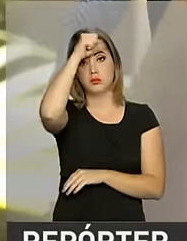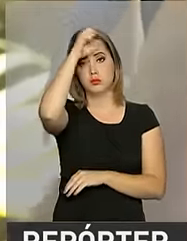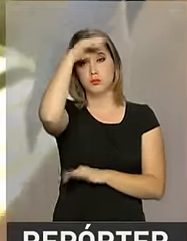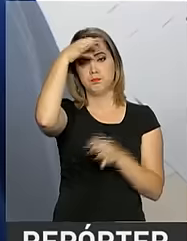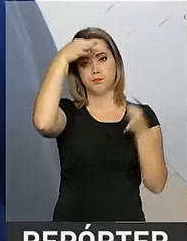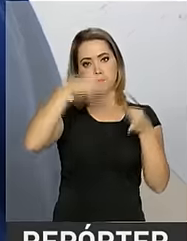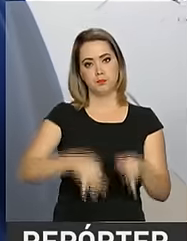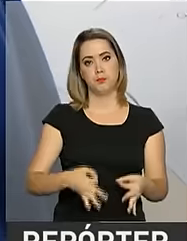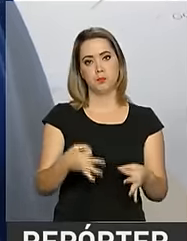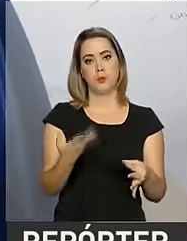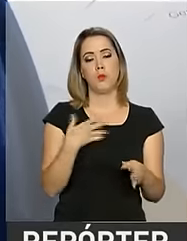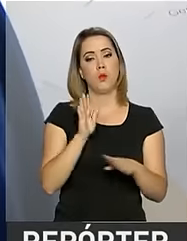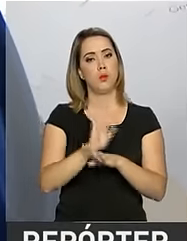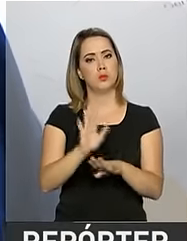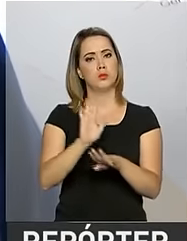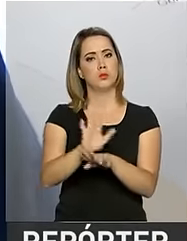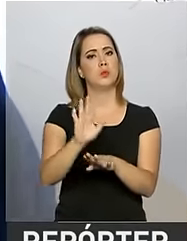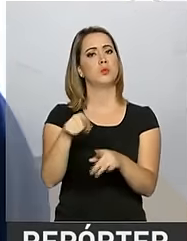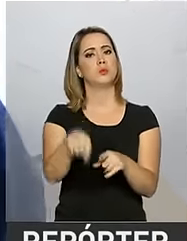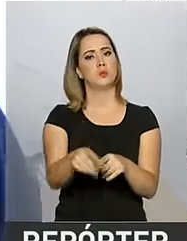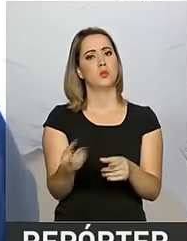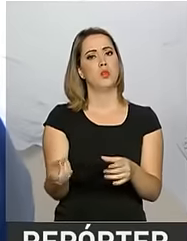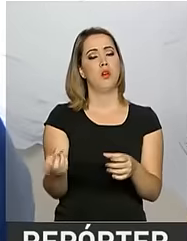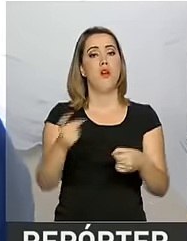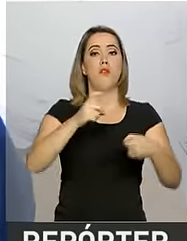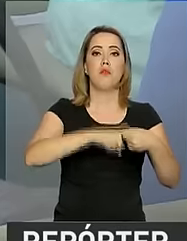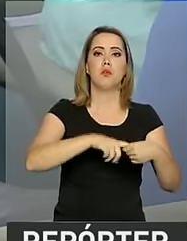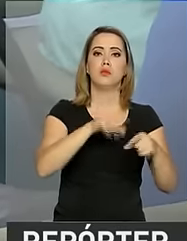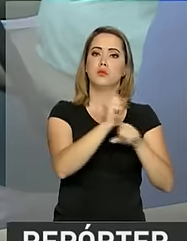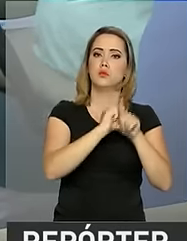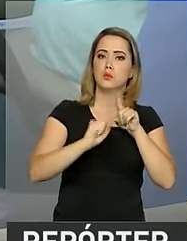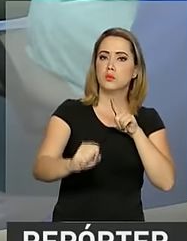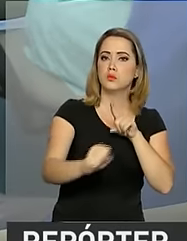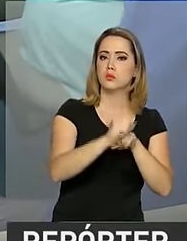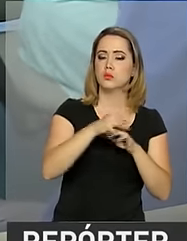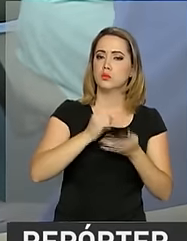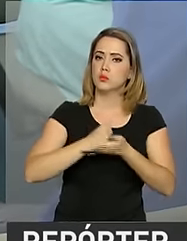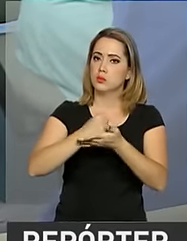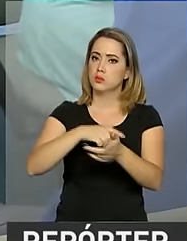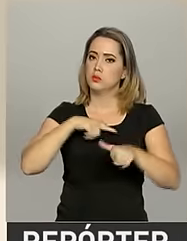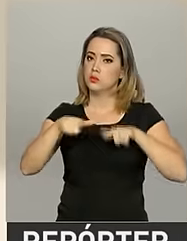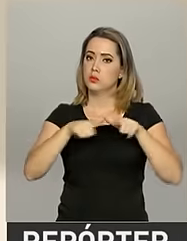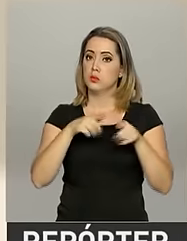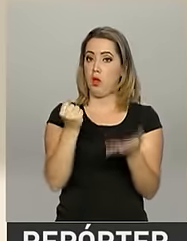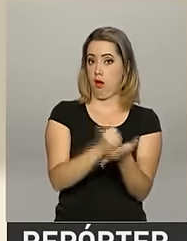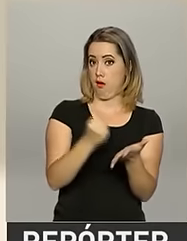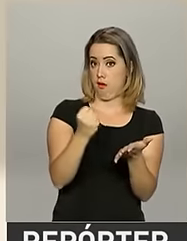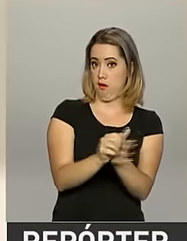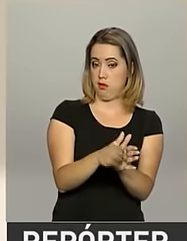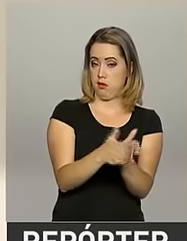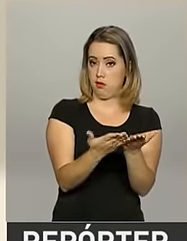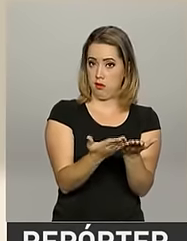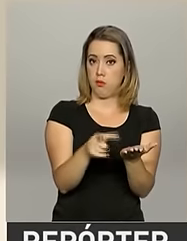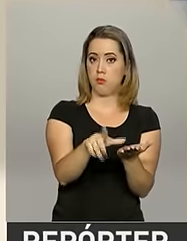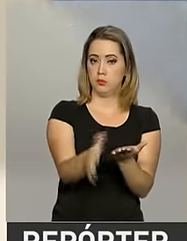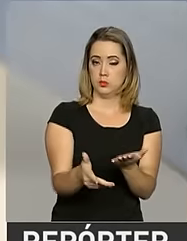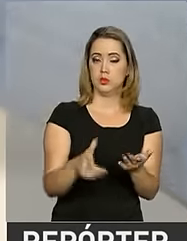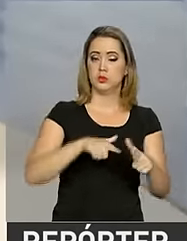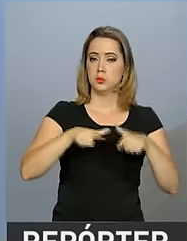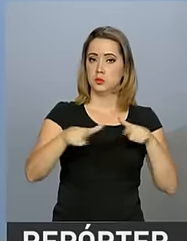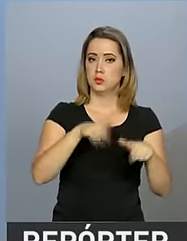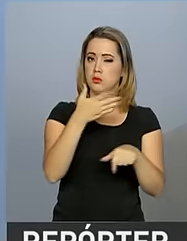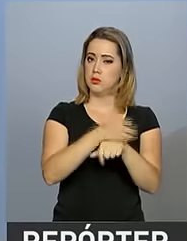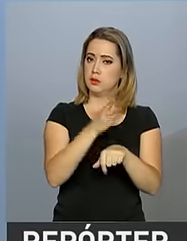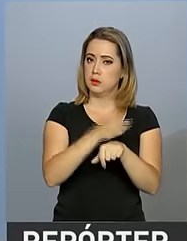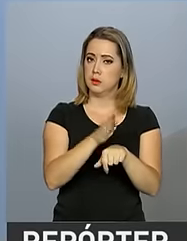na Medida, que vai ajudá-los a se reinserir na sociedade, oferecendo trabalho com carteira assinada e qualificação